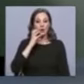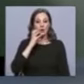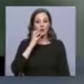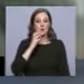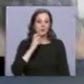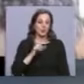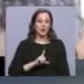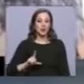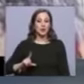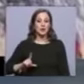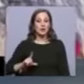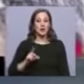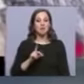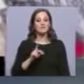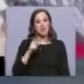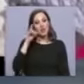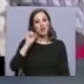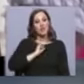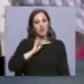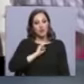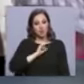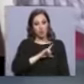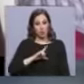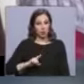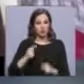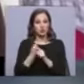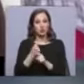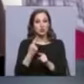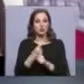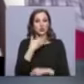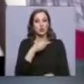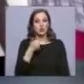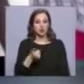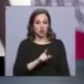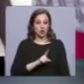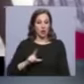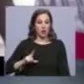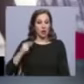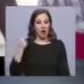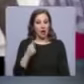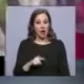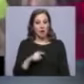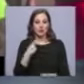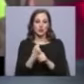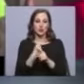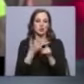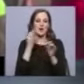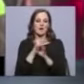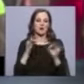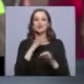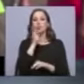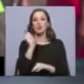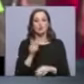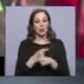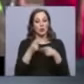luanda minha vida luanda as coisas bonitas quando ainda das maravilhas digamos do país